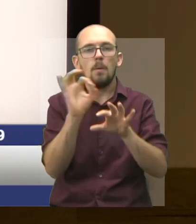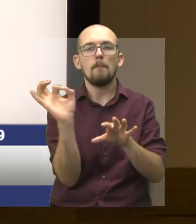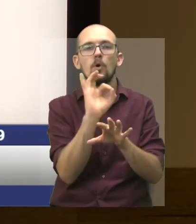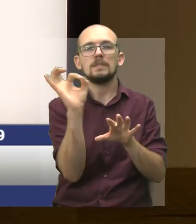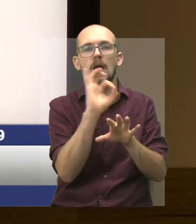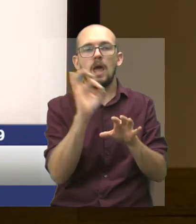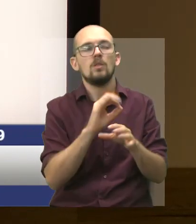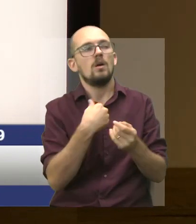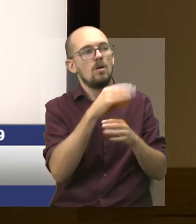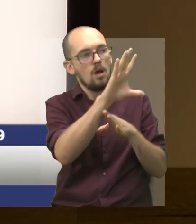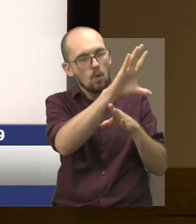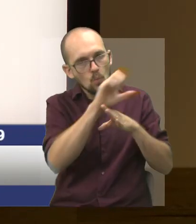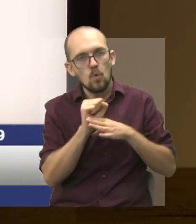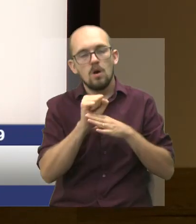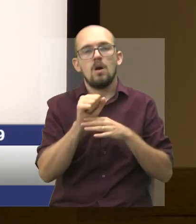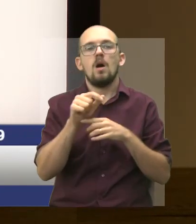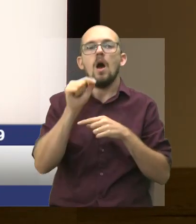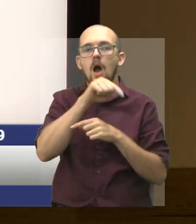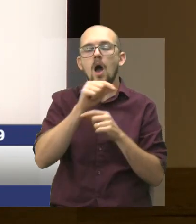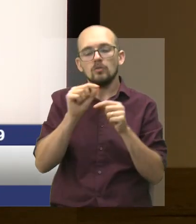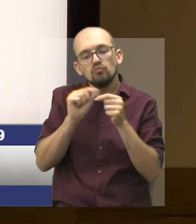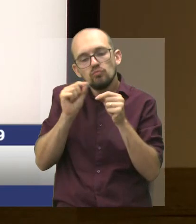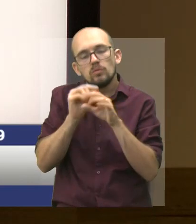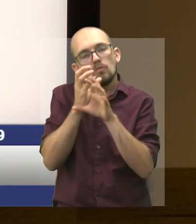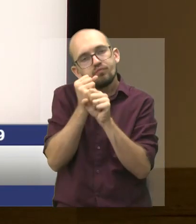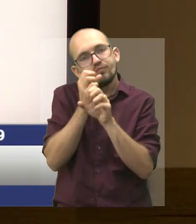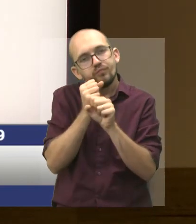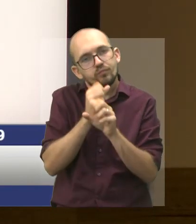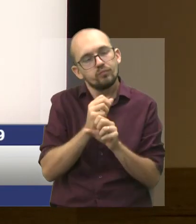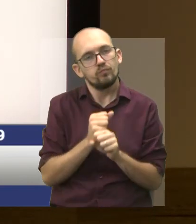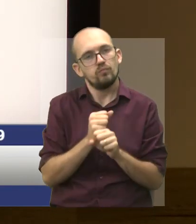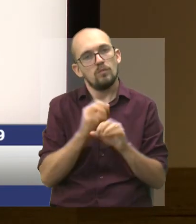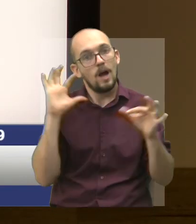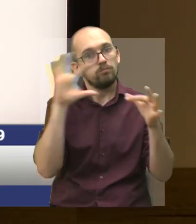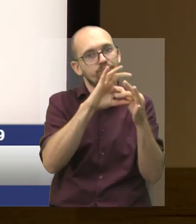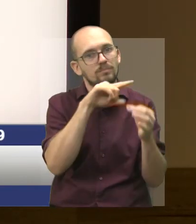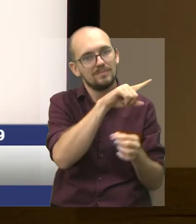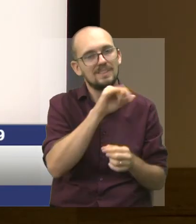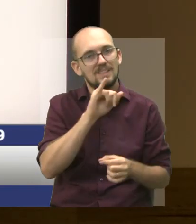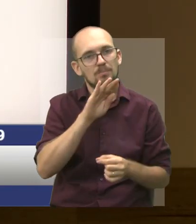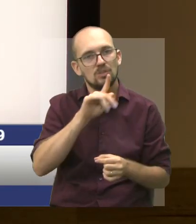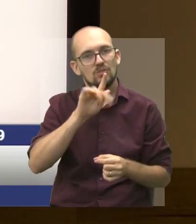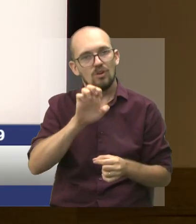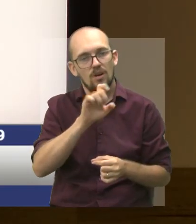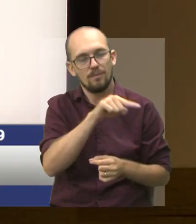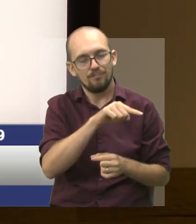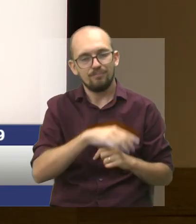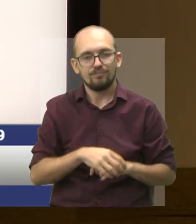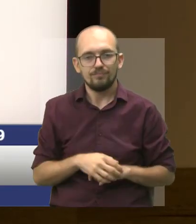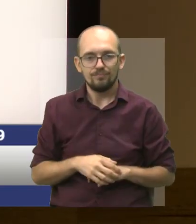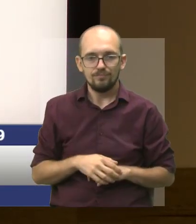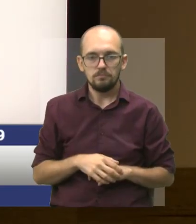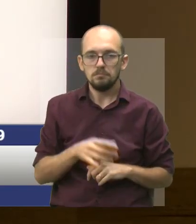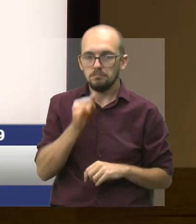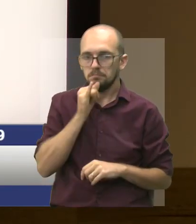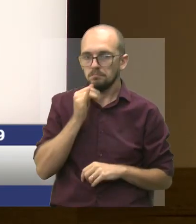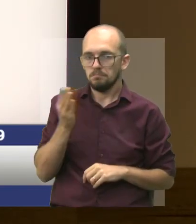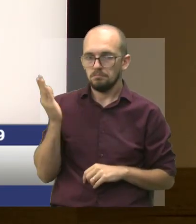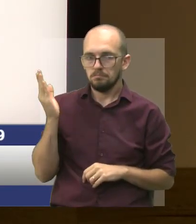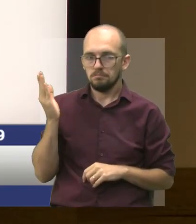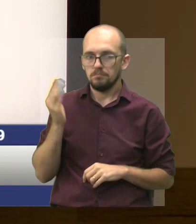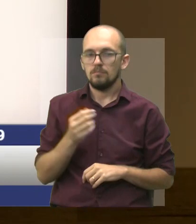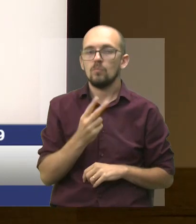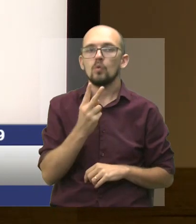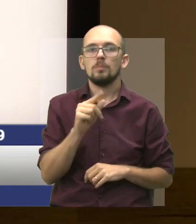qual divulga anualmente esses valores. Então, se a gente observar aí, desde